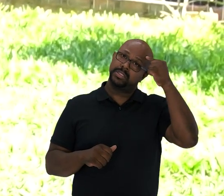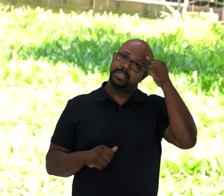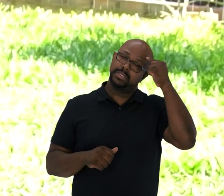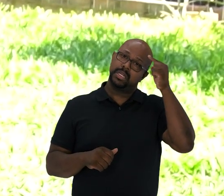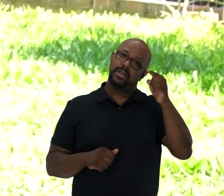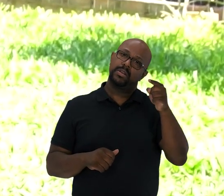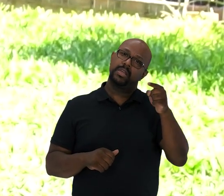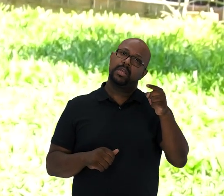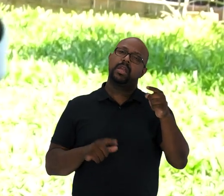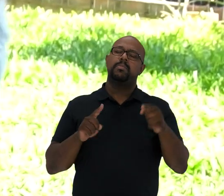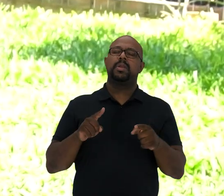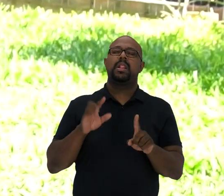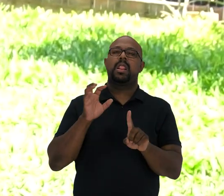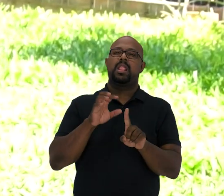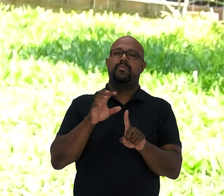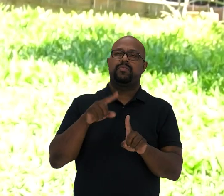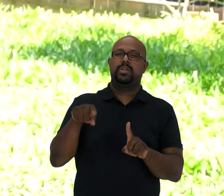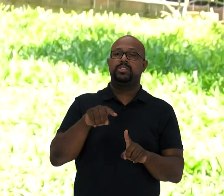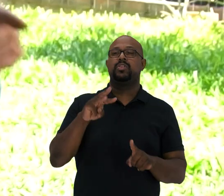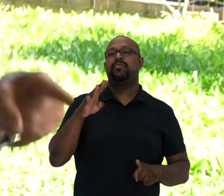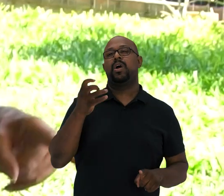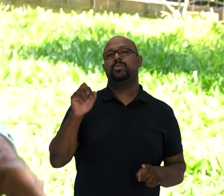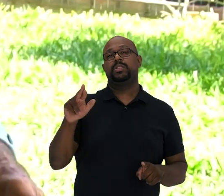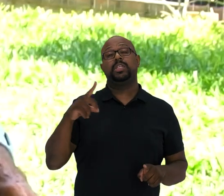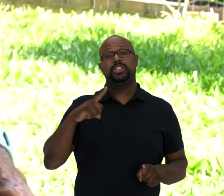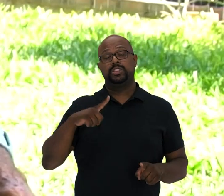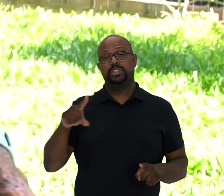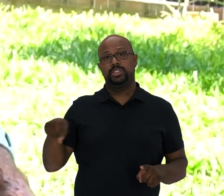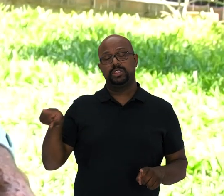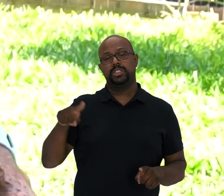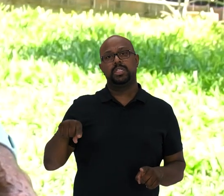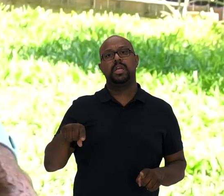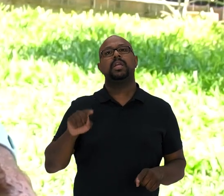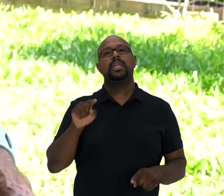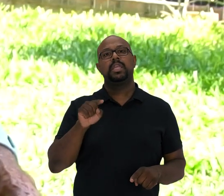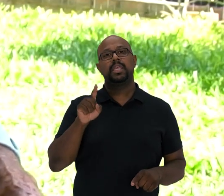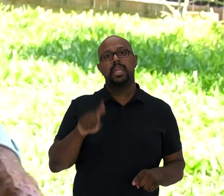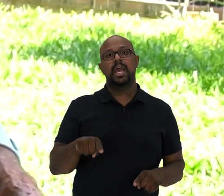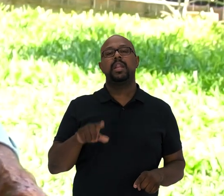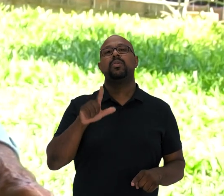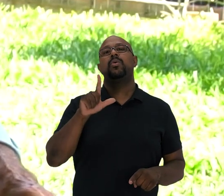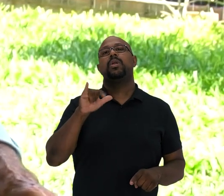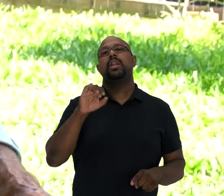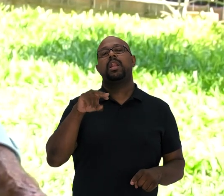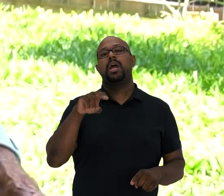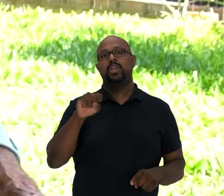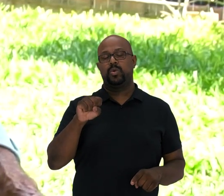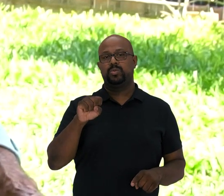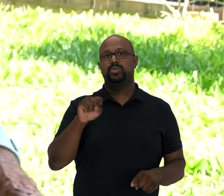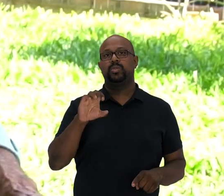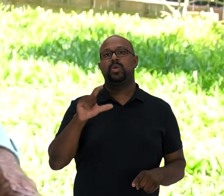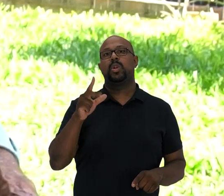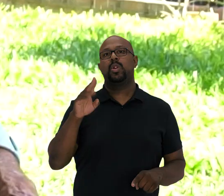imaginaram que, pela influência que o seu Walter tinha, que era do Lions